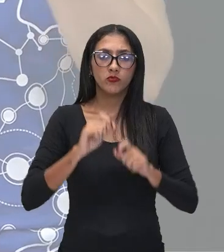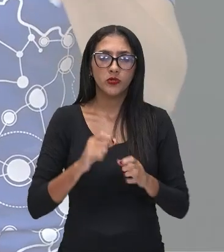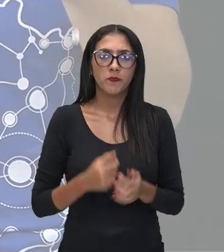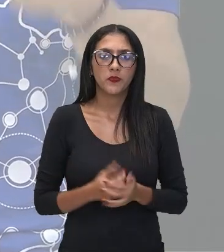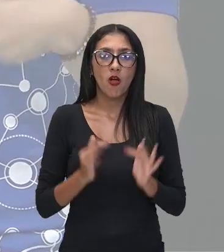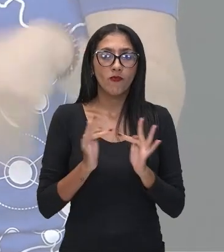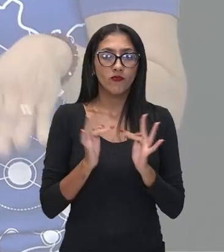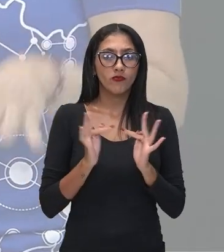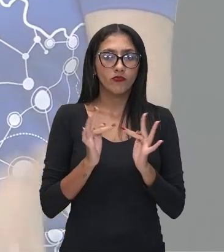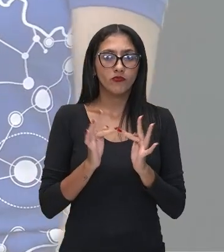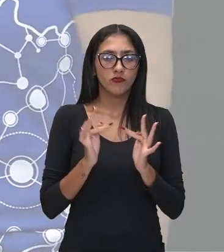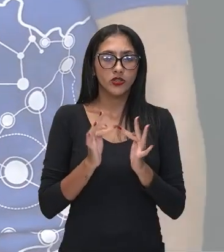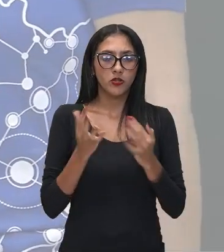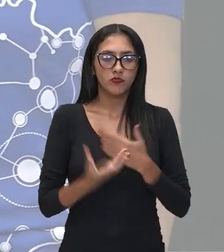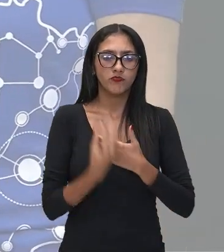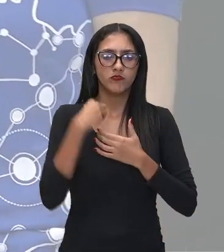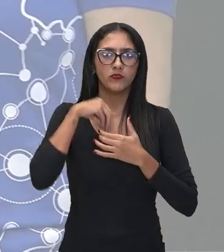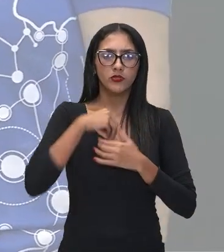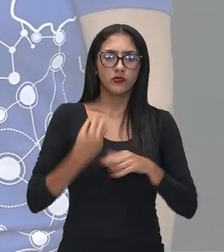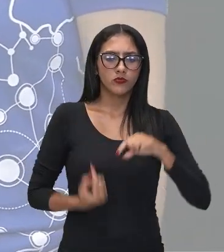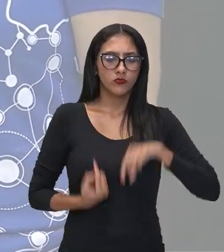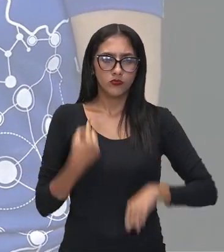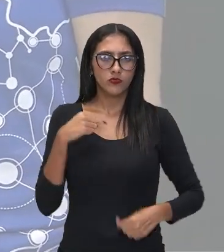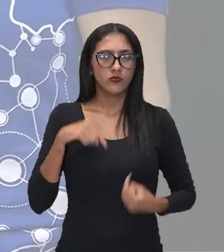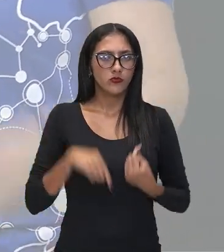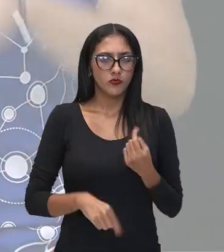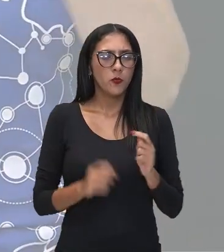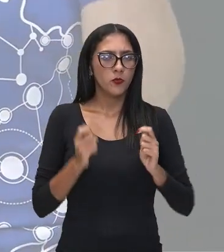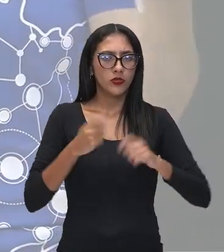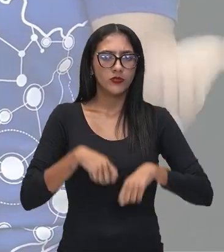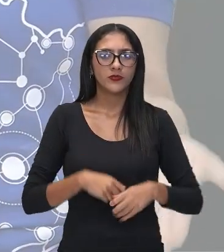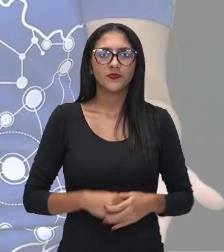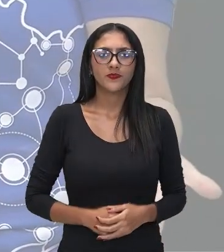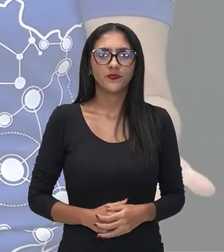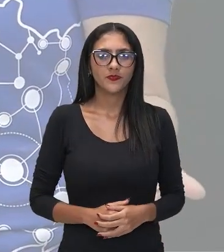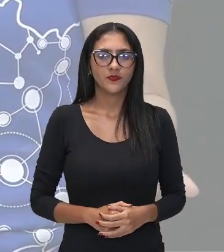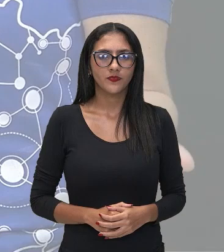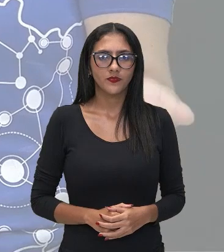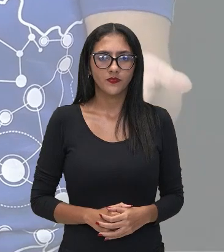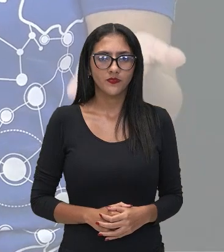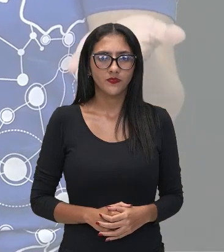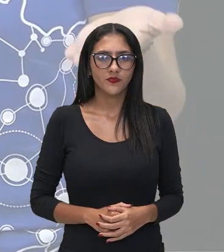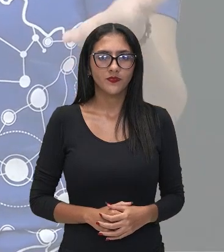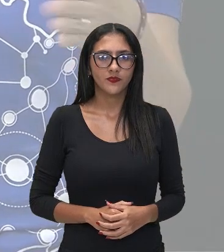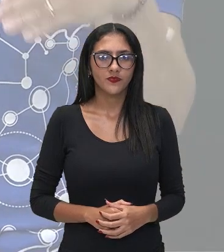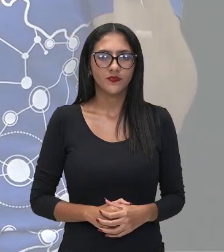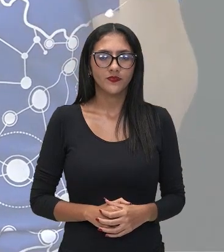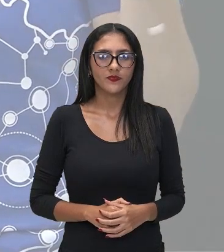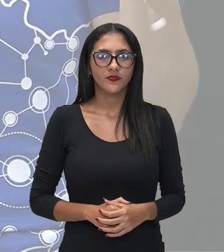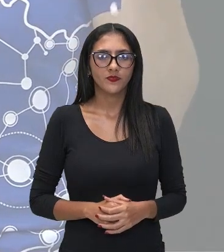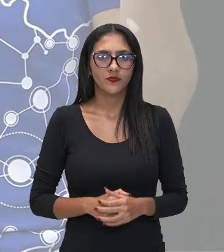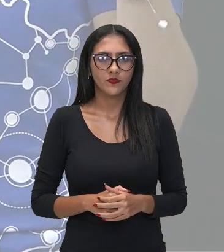funções elas ocorram dentro do nosso organismo. Assim como